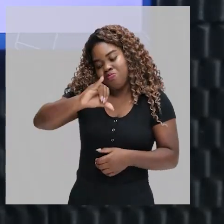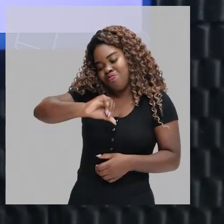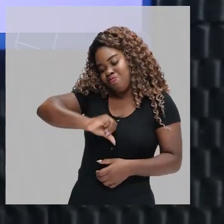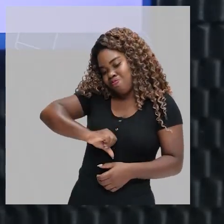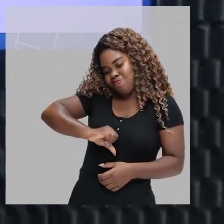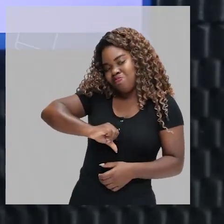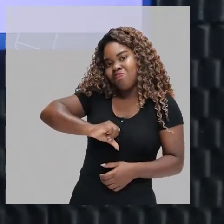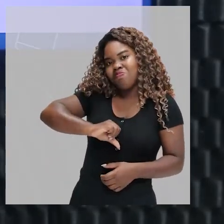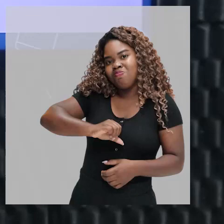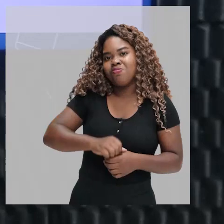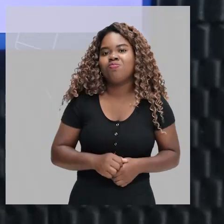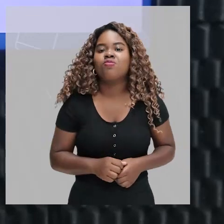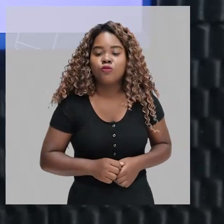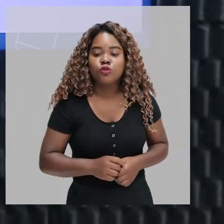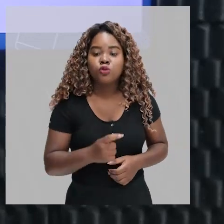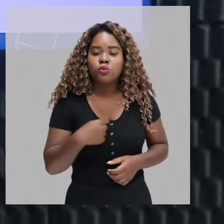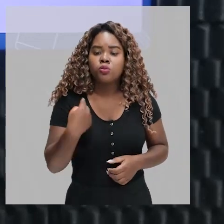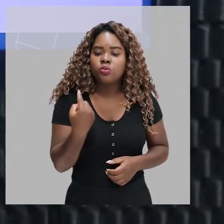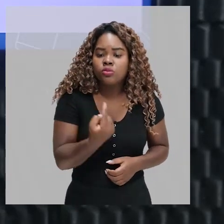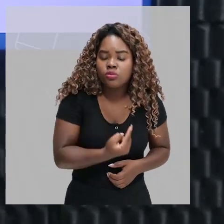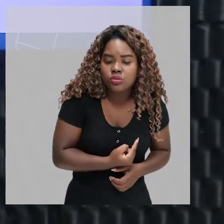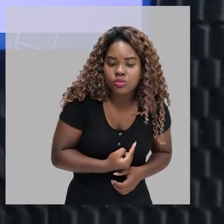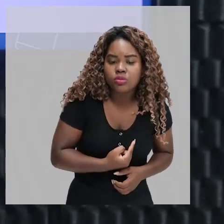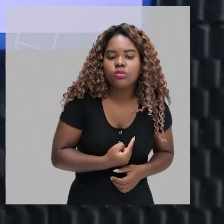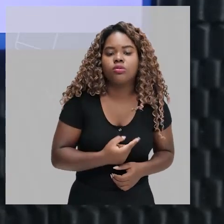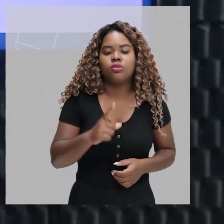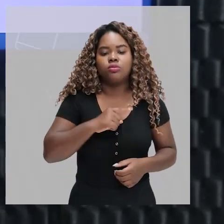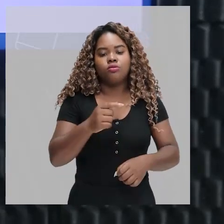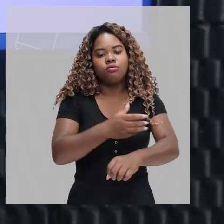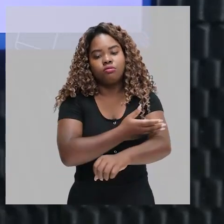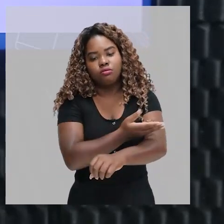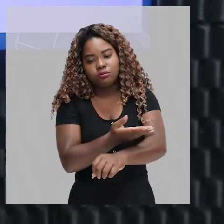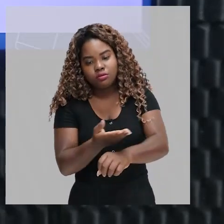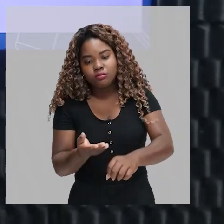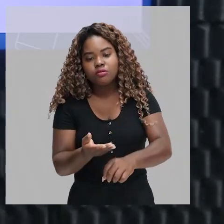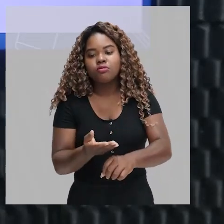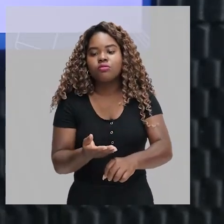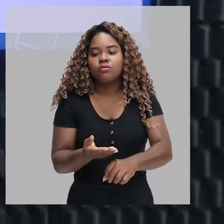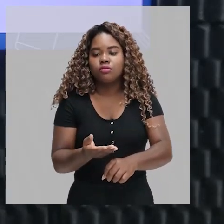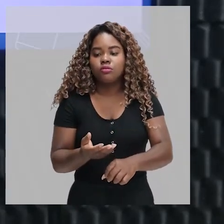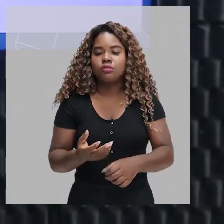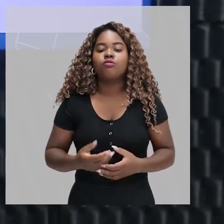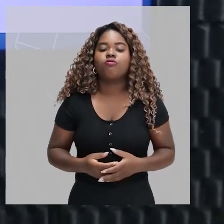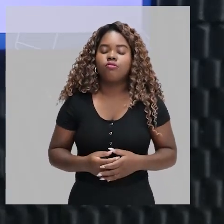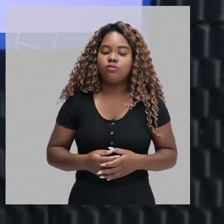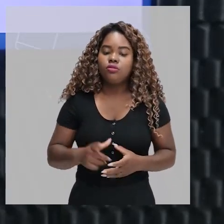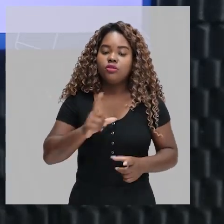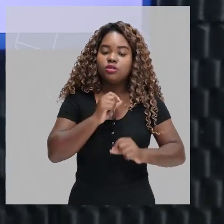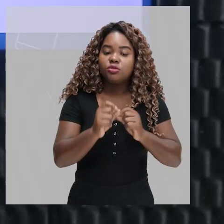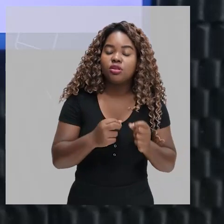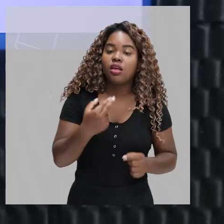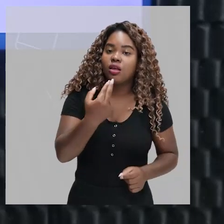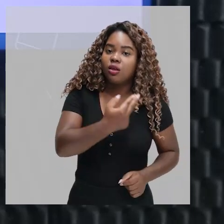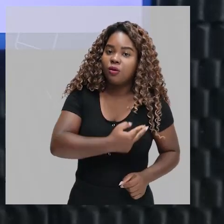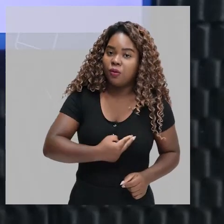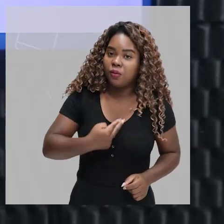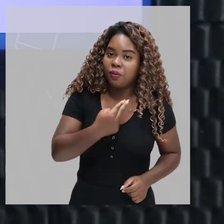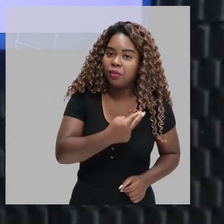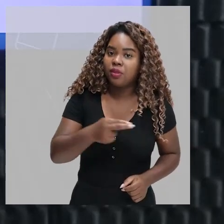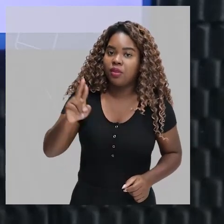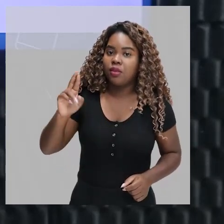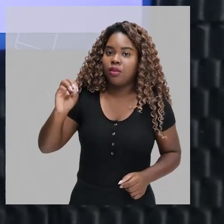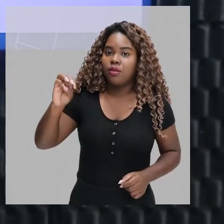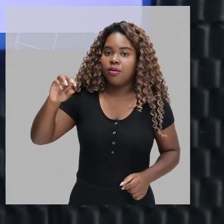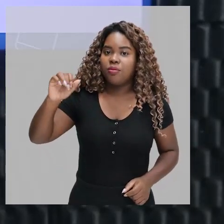quando a gente se comporta desse jeito nós estamos romantizando Então quando